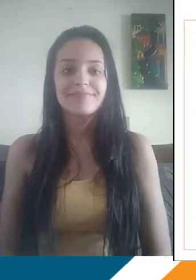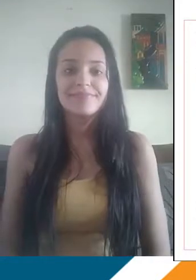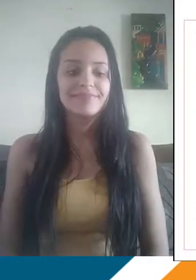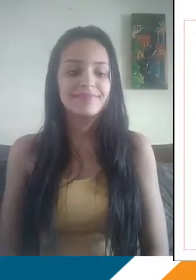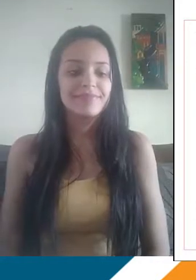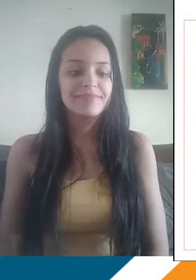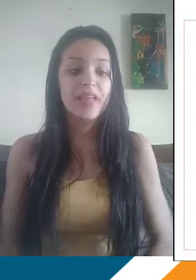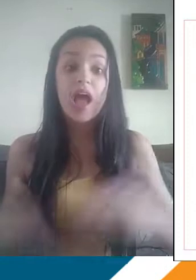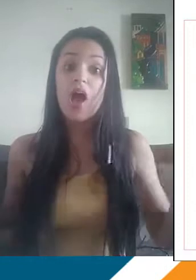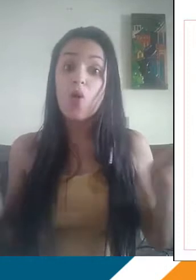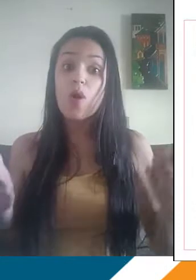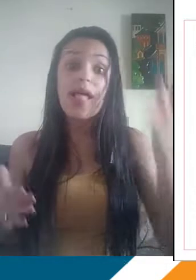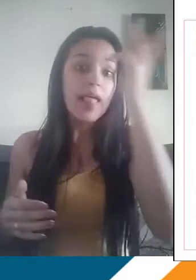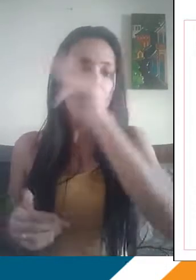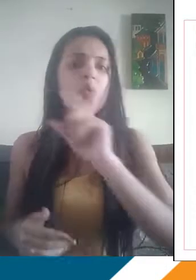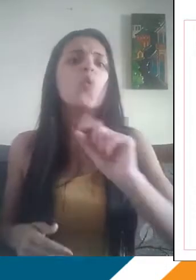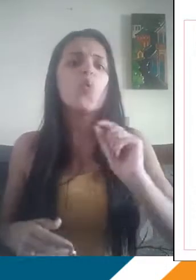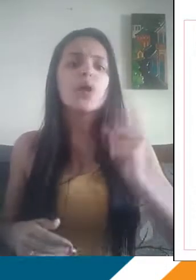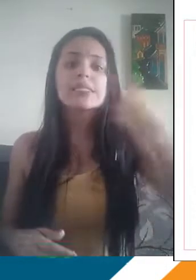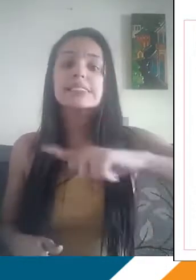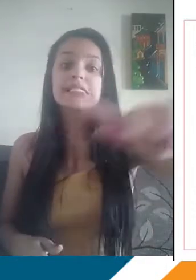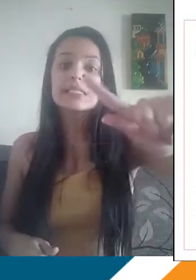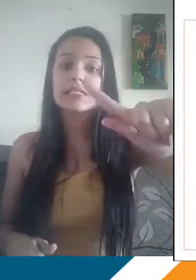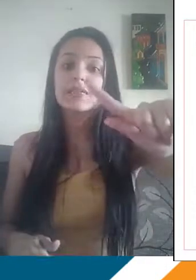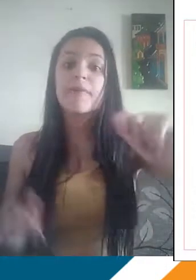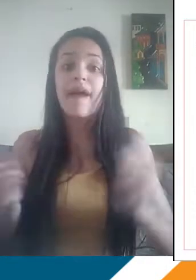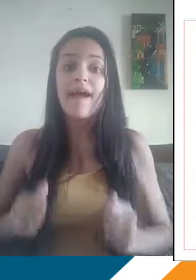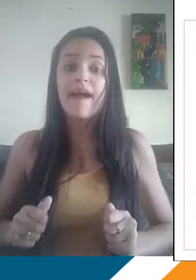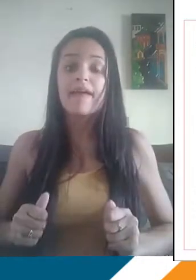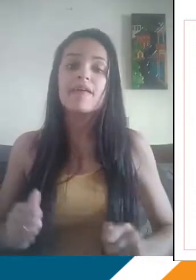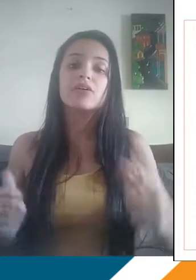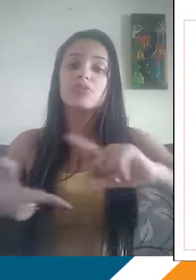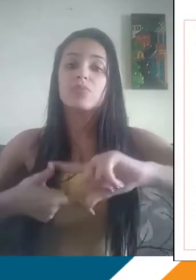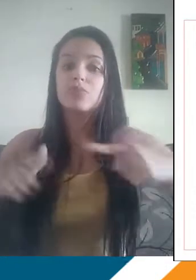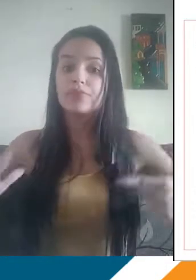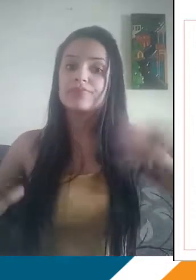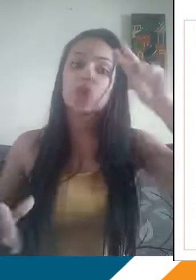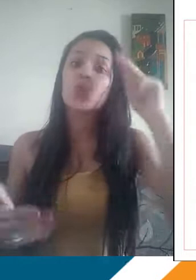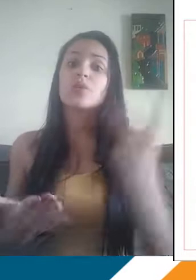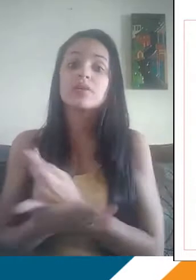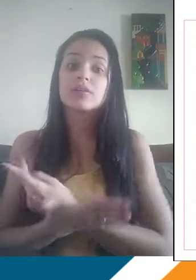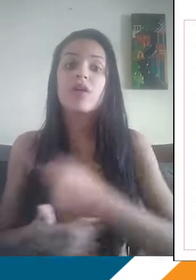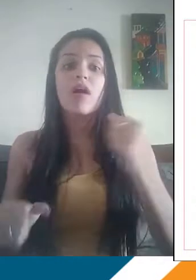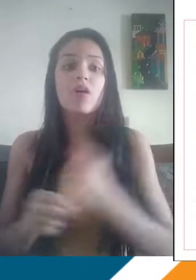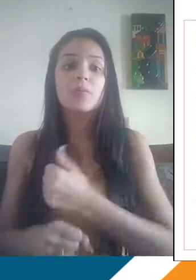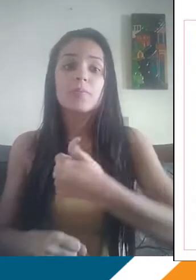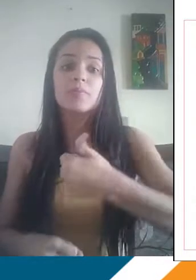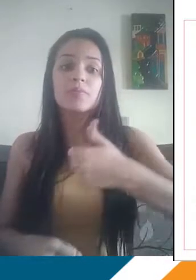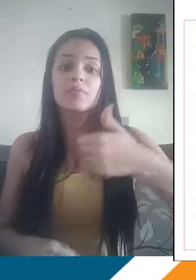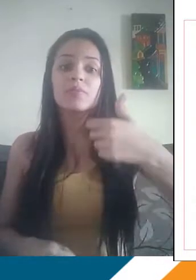relembrar também o que foi a Semana de Arte Moderna, Esse evento que aconteceu em 1922